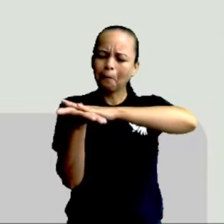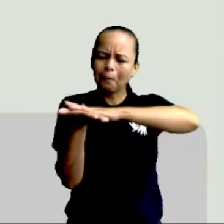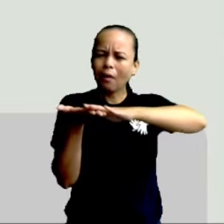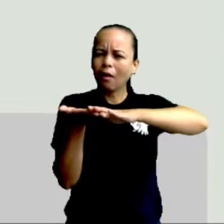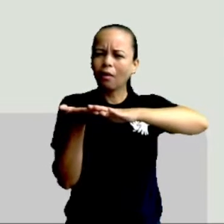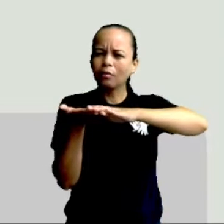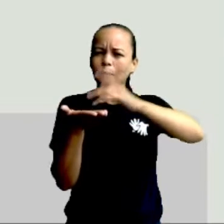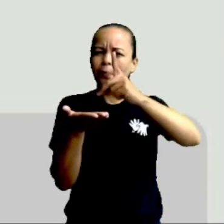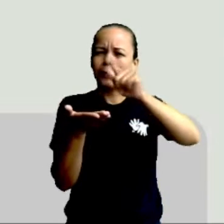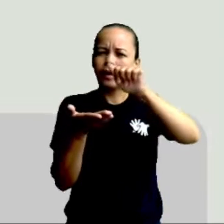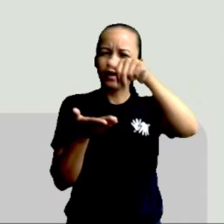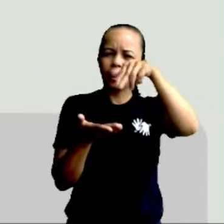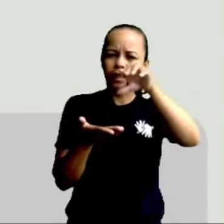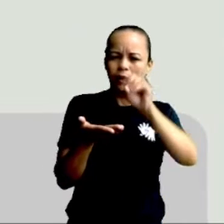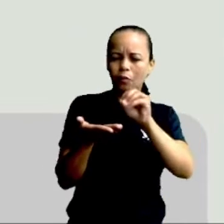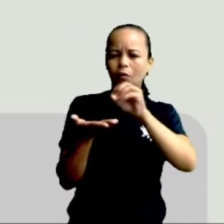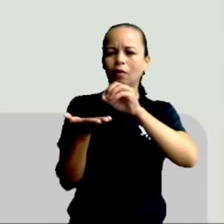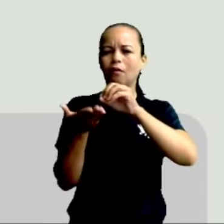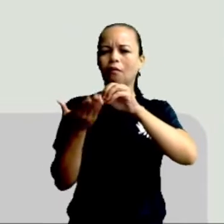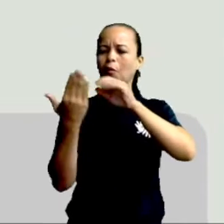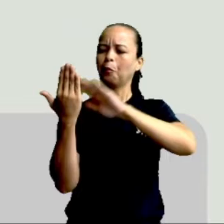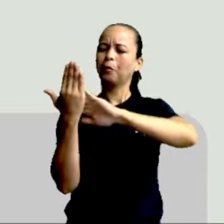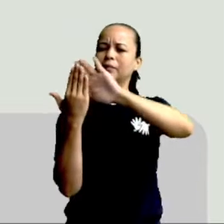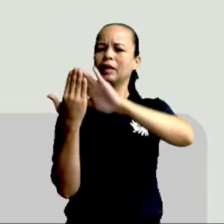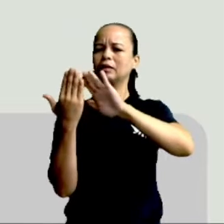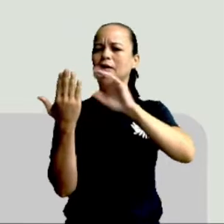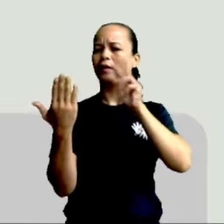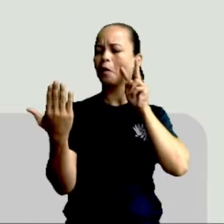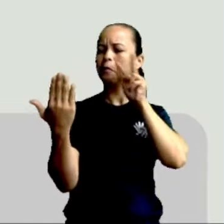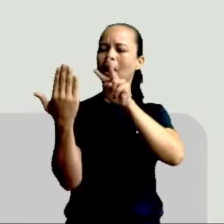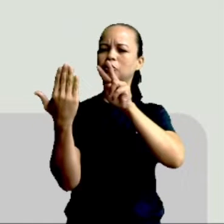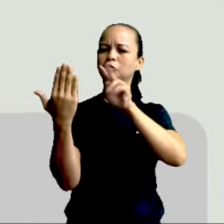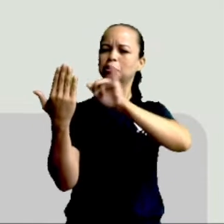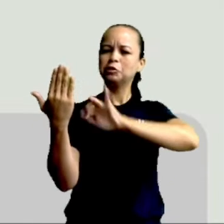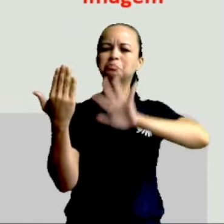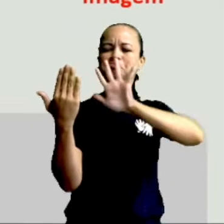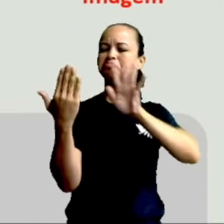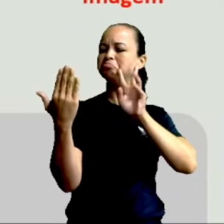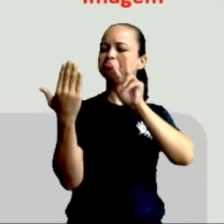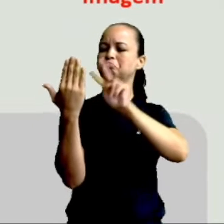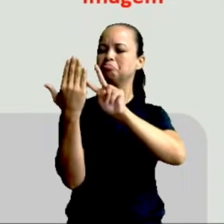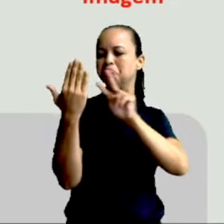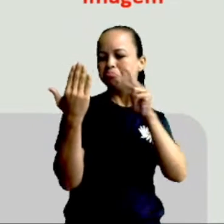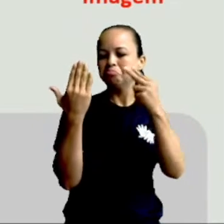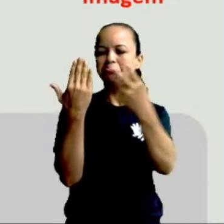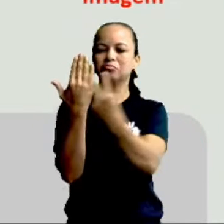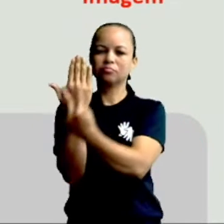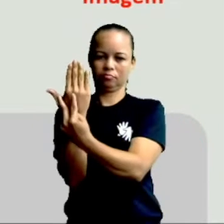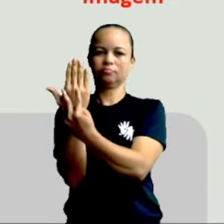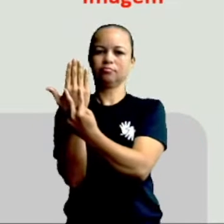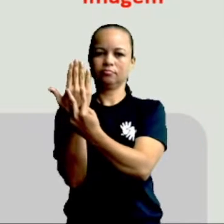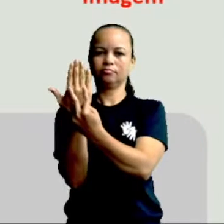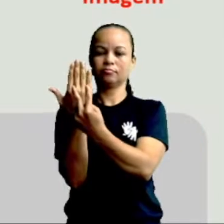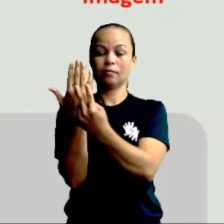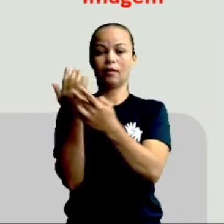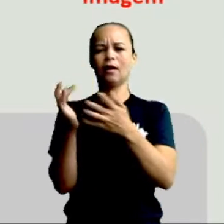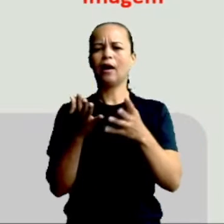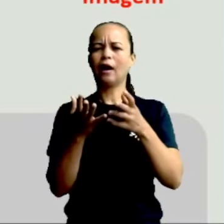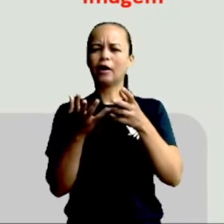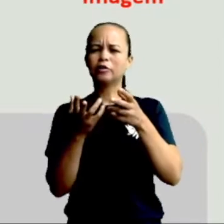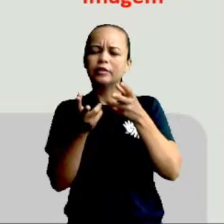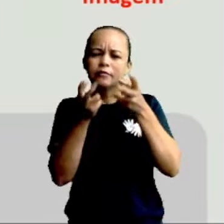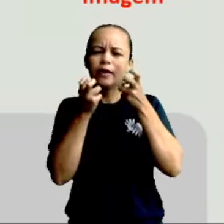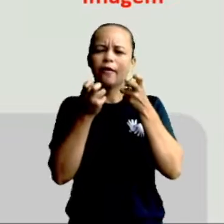as imagens, ela sempre aparece atrás, né? A gente vê, ó, atrás do espelho, a gente tem a